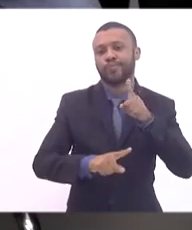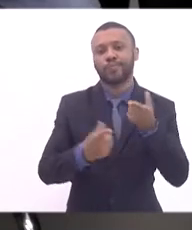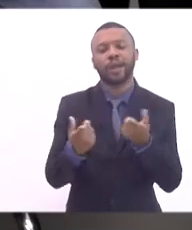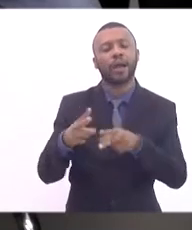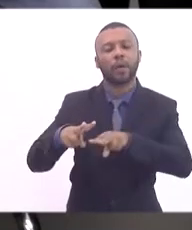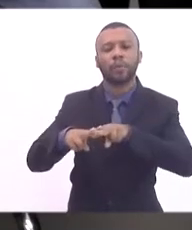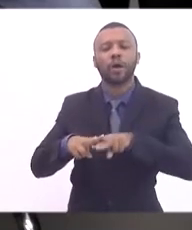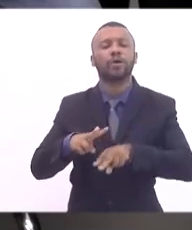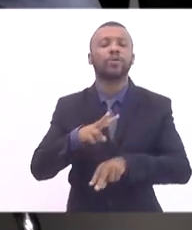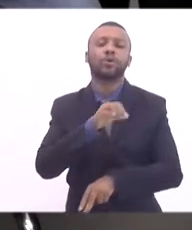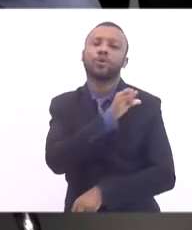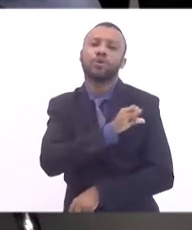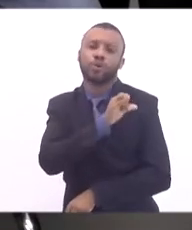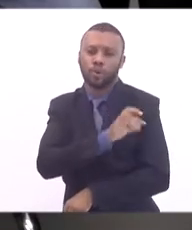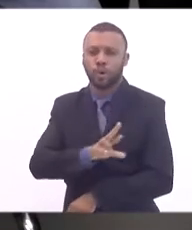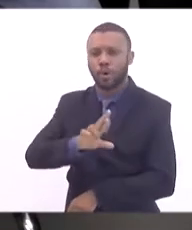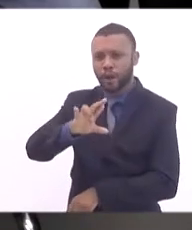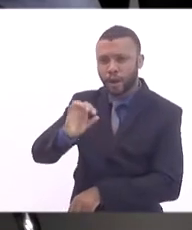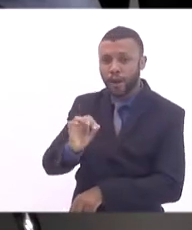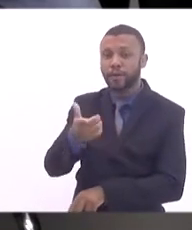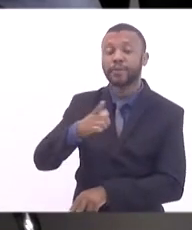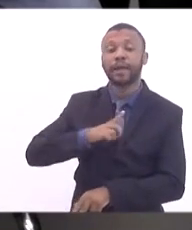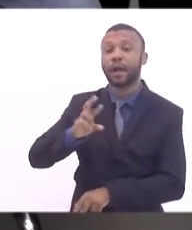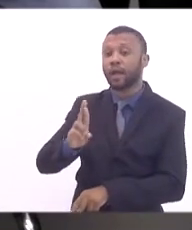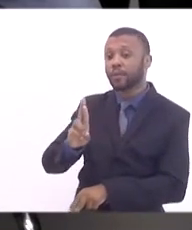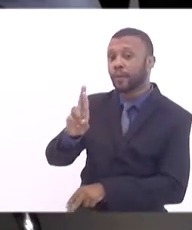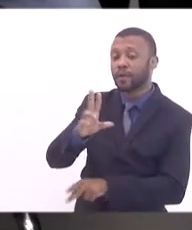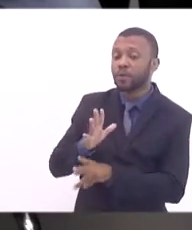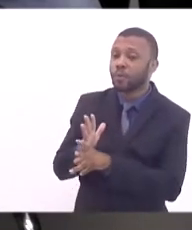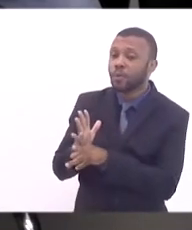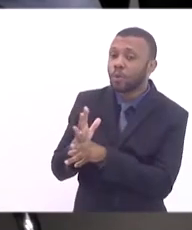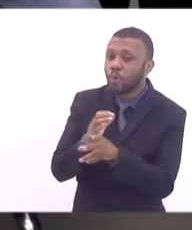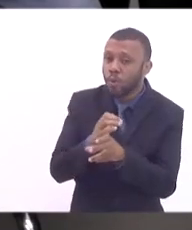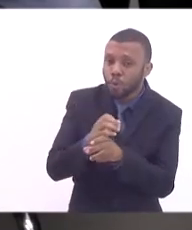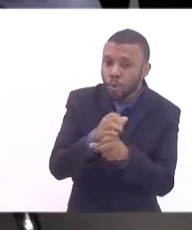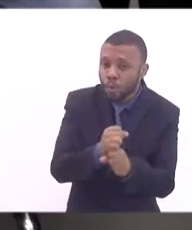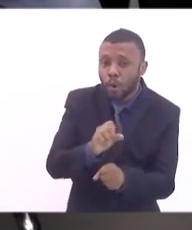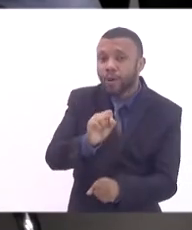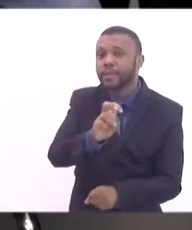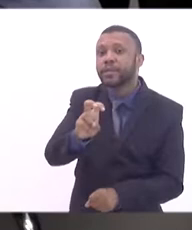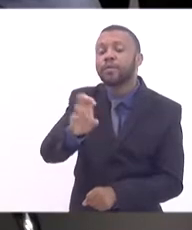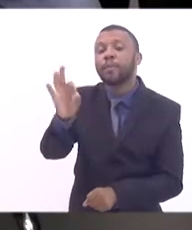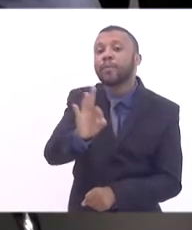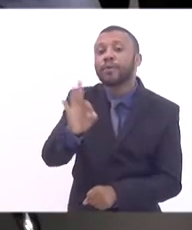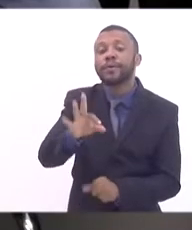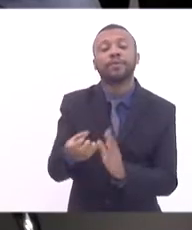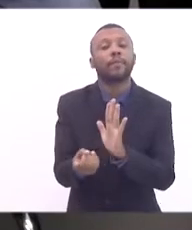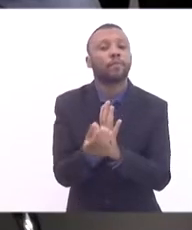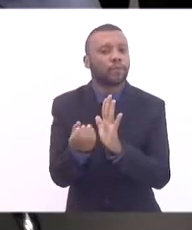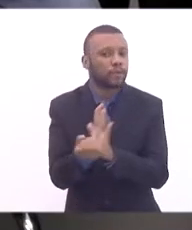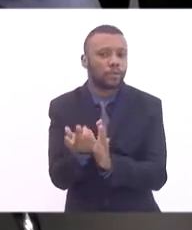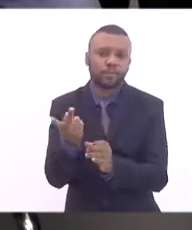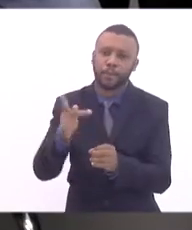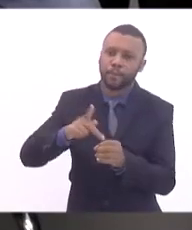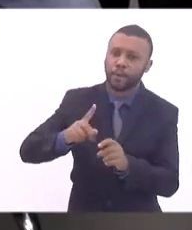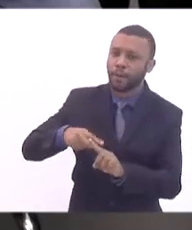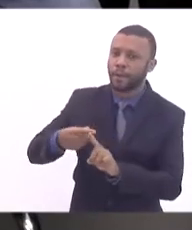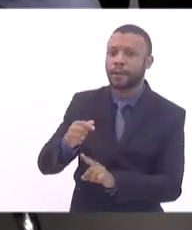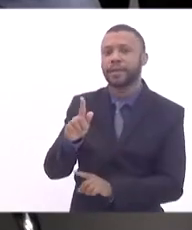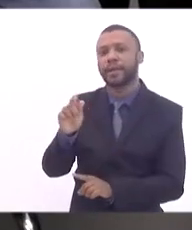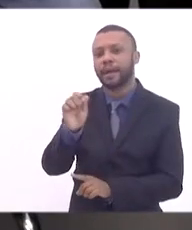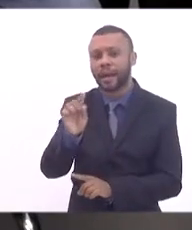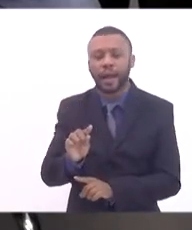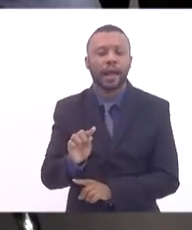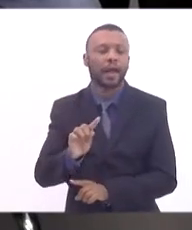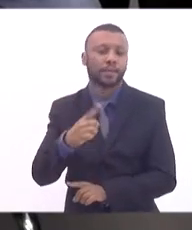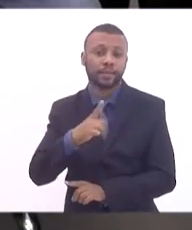hoje se responsável por mais de 85 por cento da produção do petróleo e gás nós temos no estado do Rio